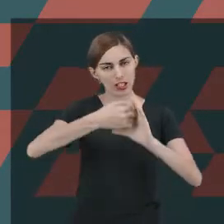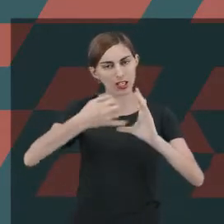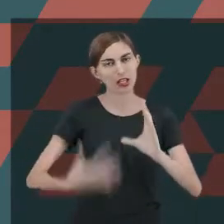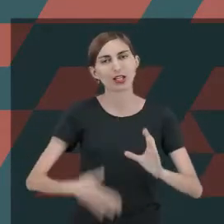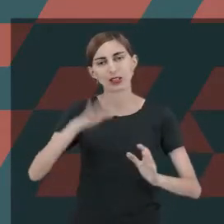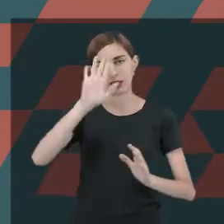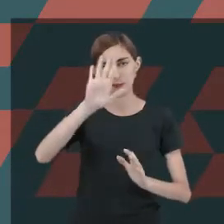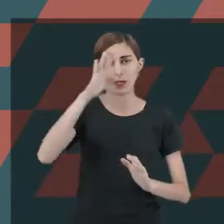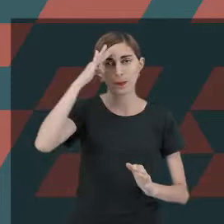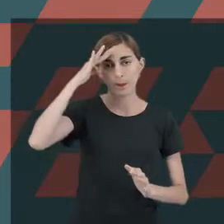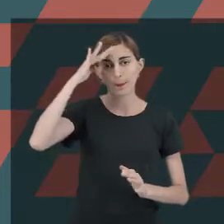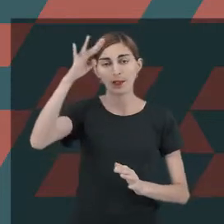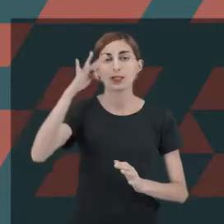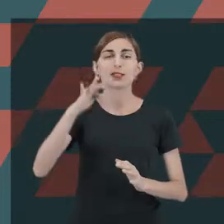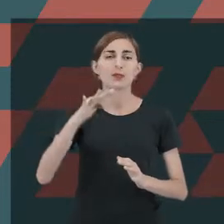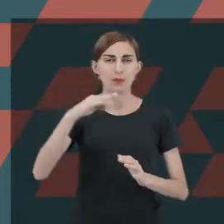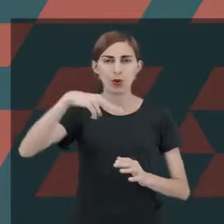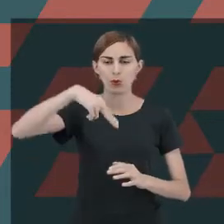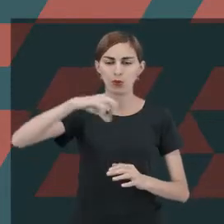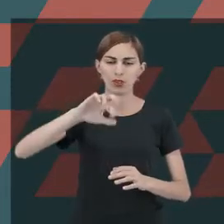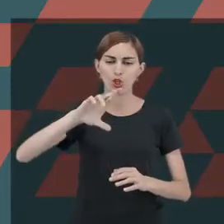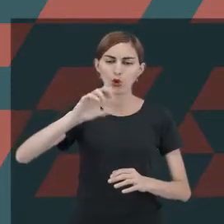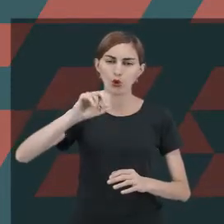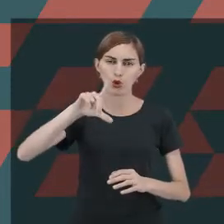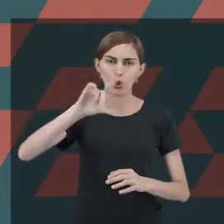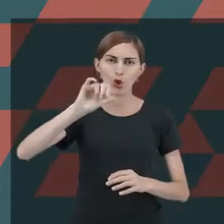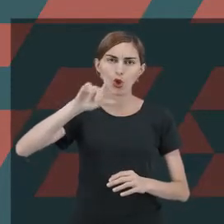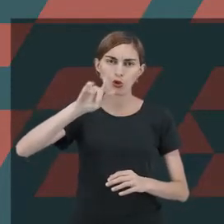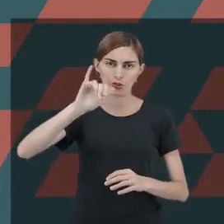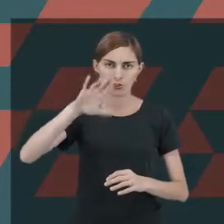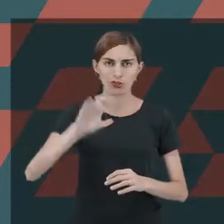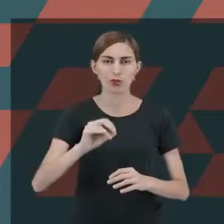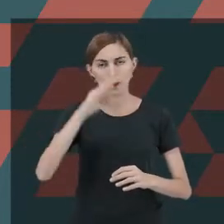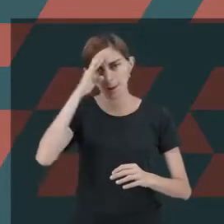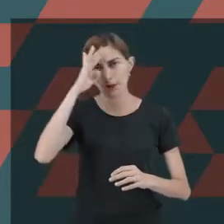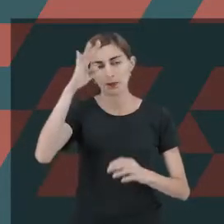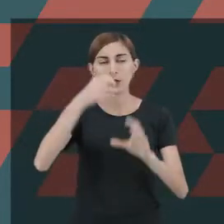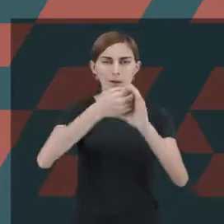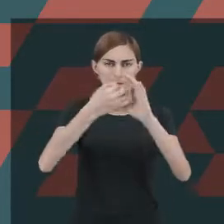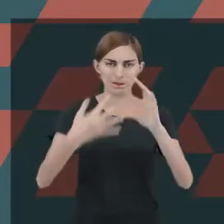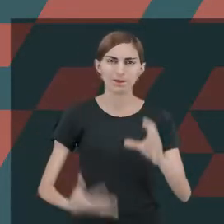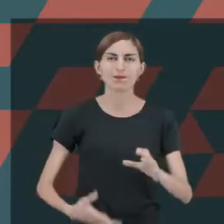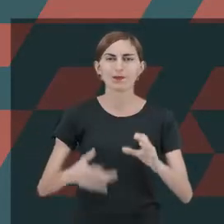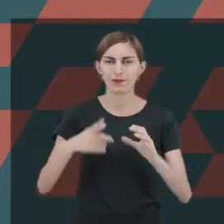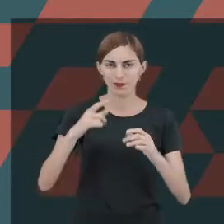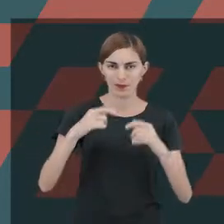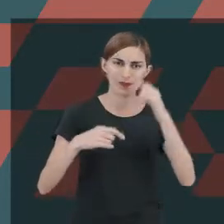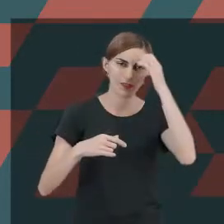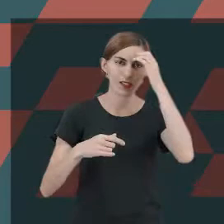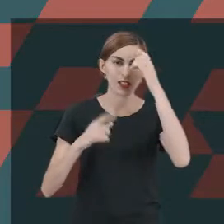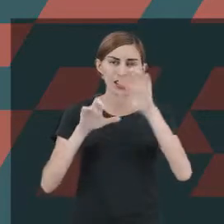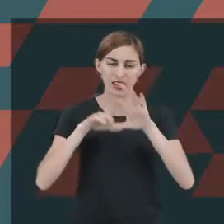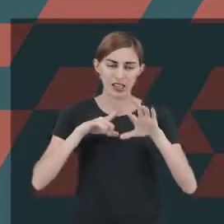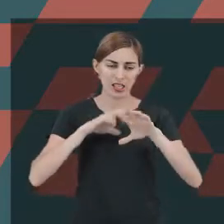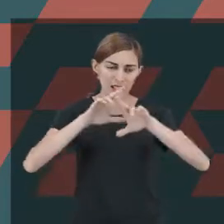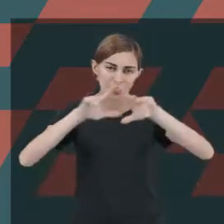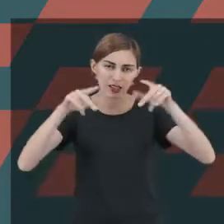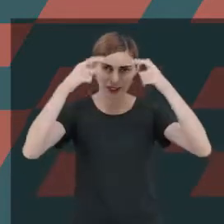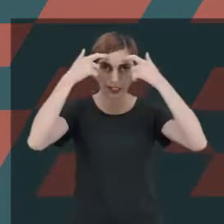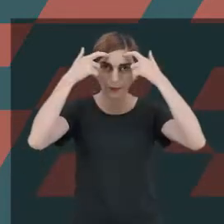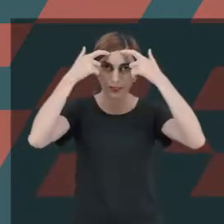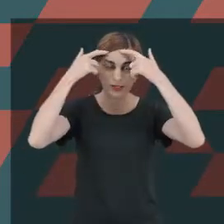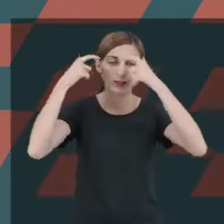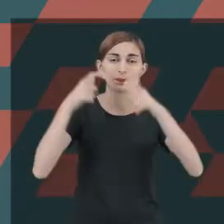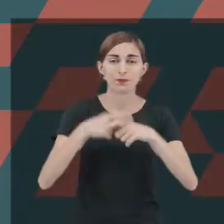principal é exatamente o comprometimento neurológico. É a principal característica, e decorrente desse comprometimento neurológico, a gente vai ter alguns aspectos dismórficos,